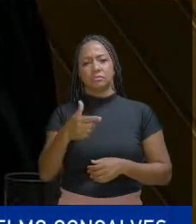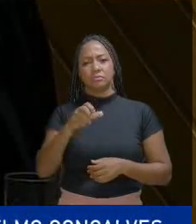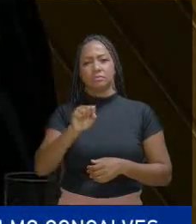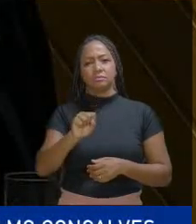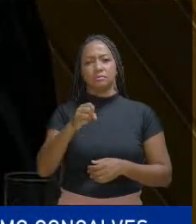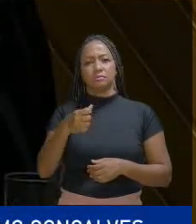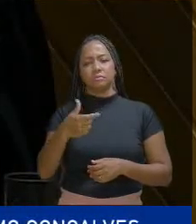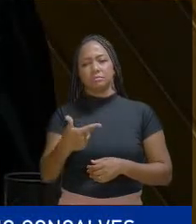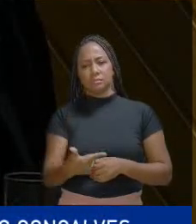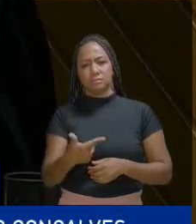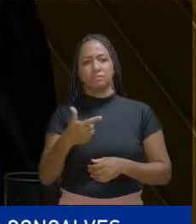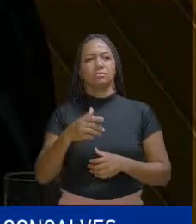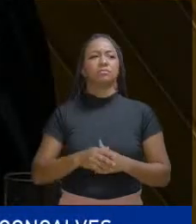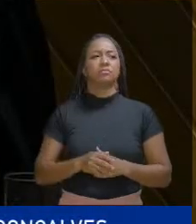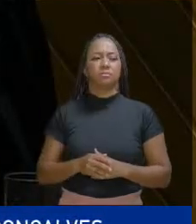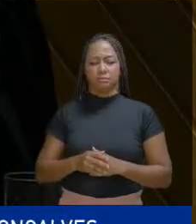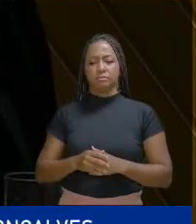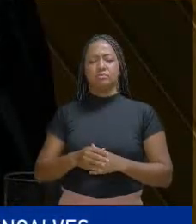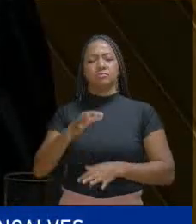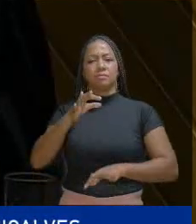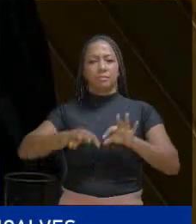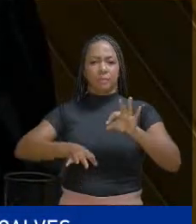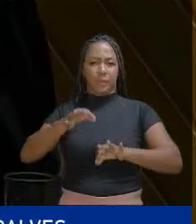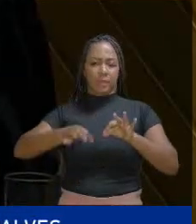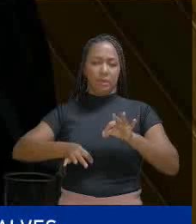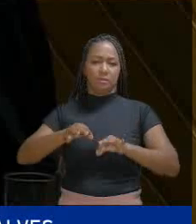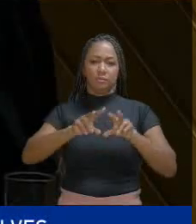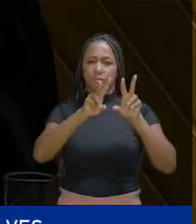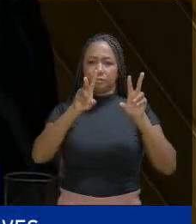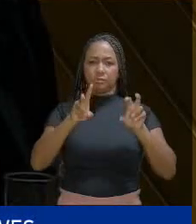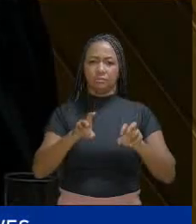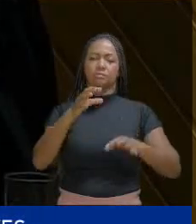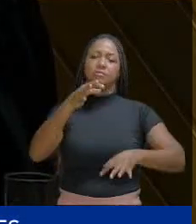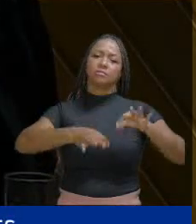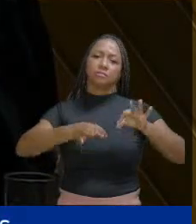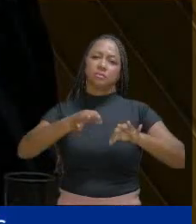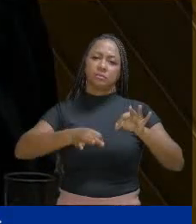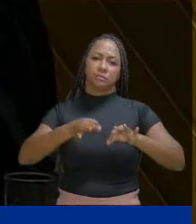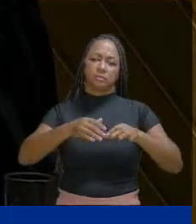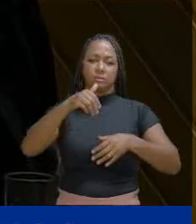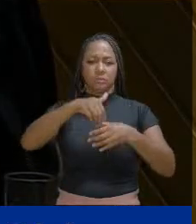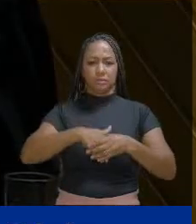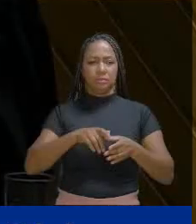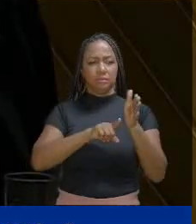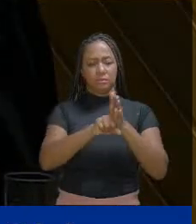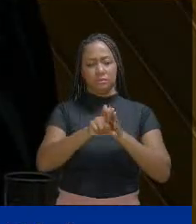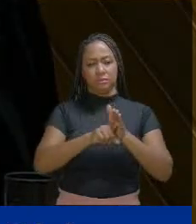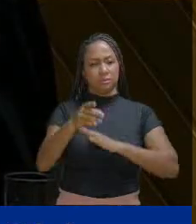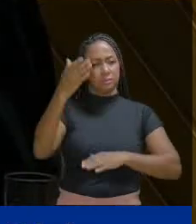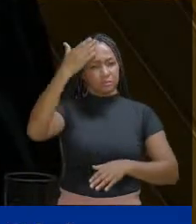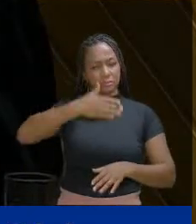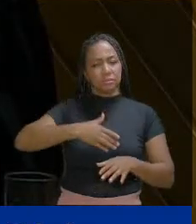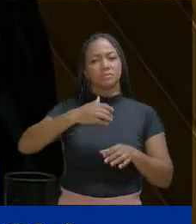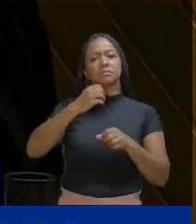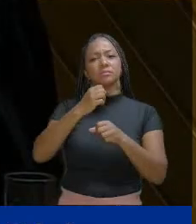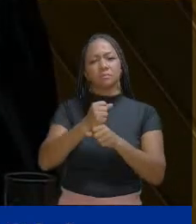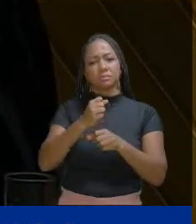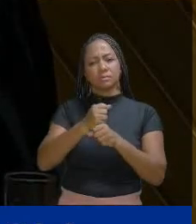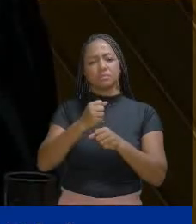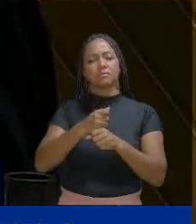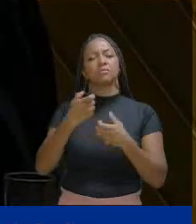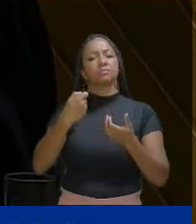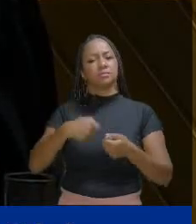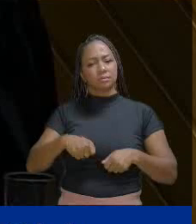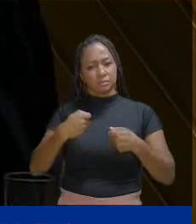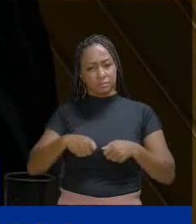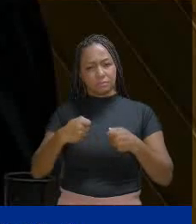13.52.82, fixou a seguinte tese de julgamento, abro aspas, a Justiça Eleitoral, na análise das prestações de contas,